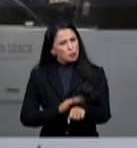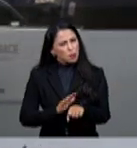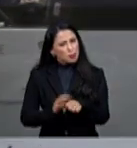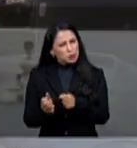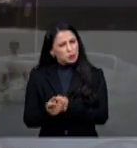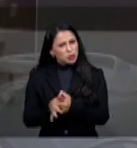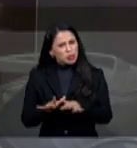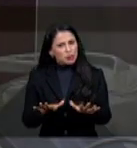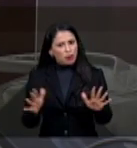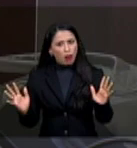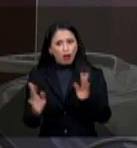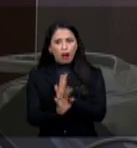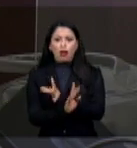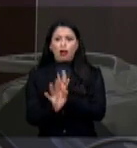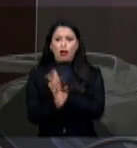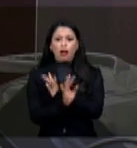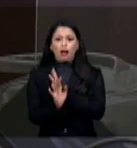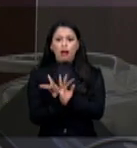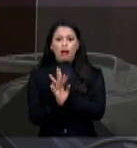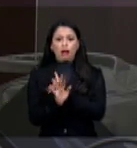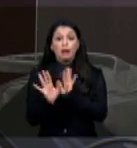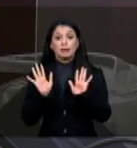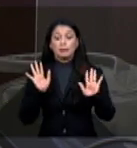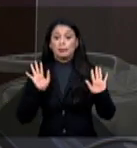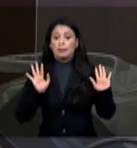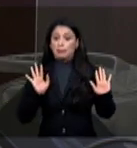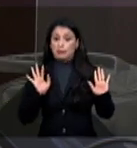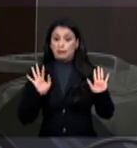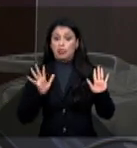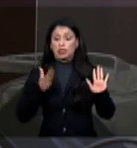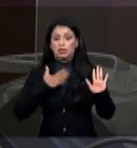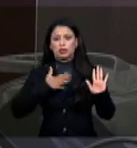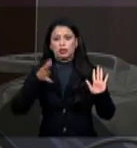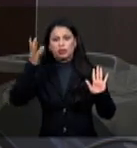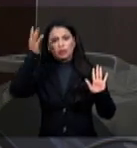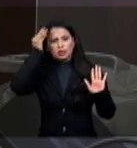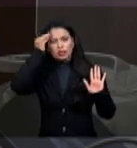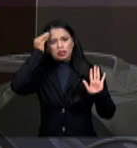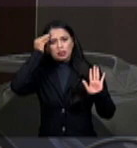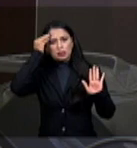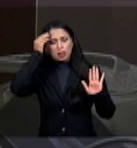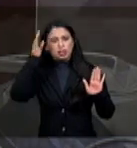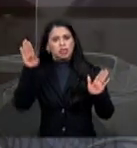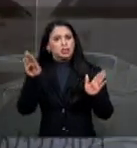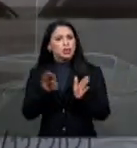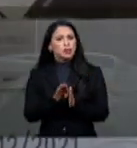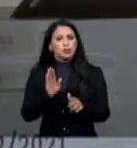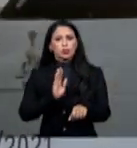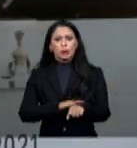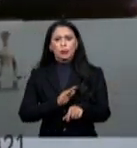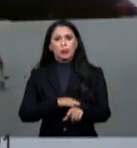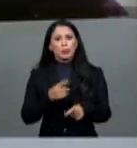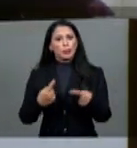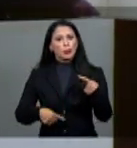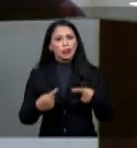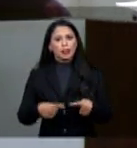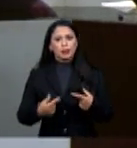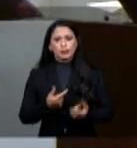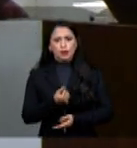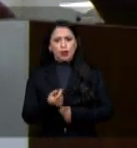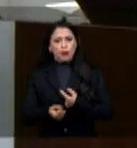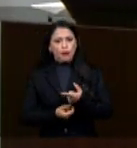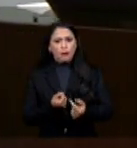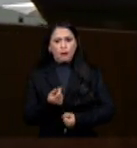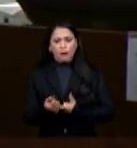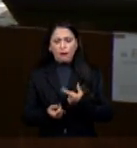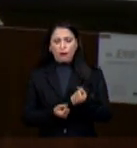Estão aglomerando? Só que, no nosso entender, a gente chegou em um patamar, em um cenário político, econômico, social do